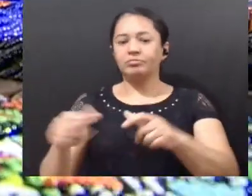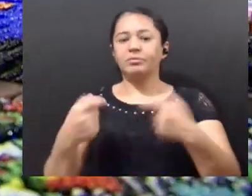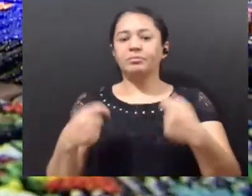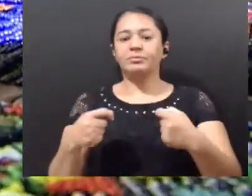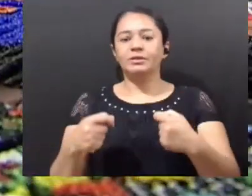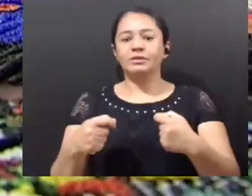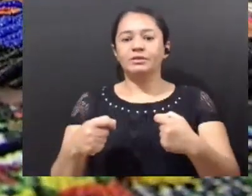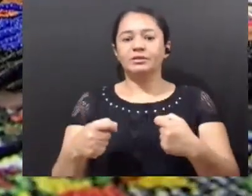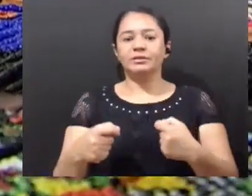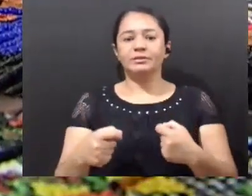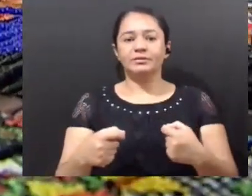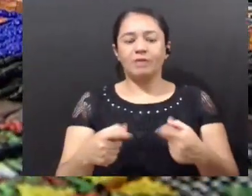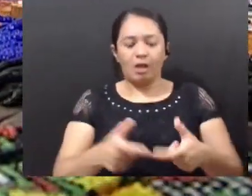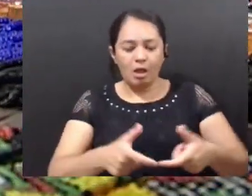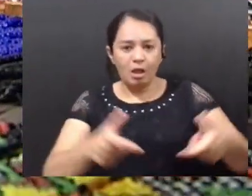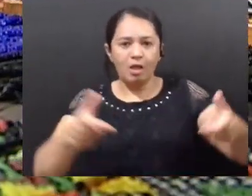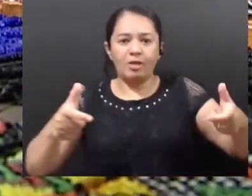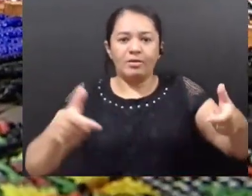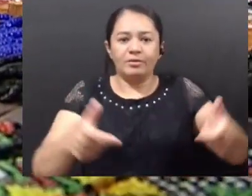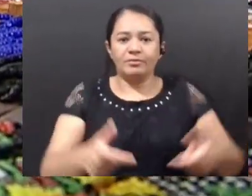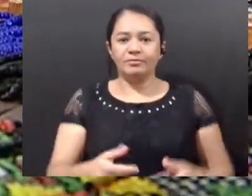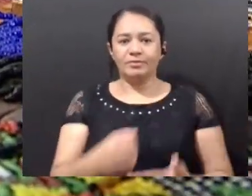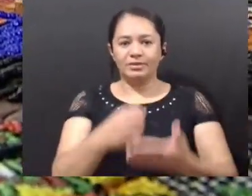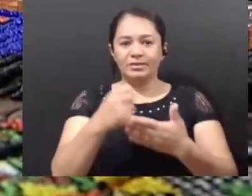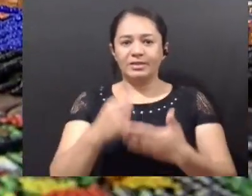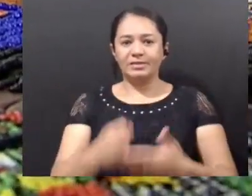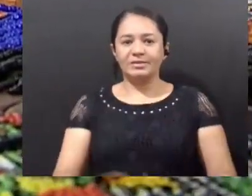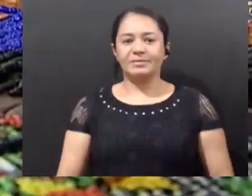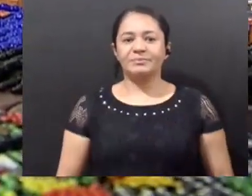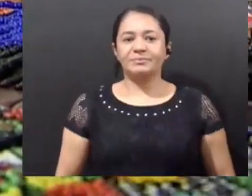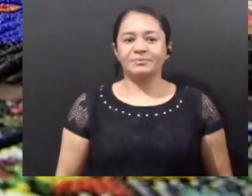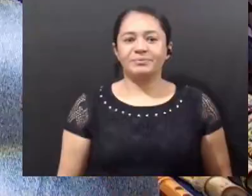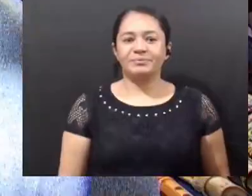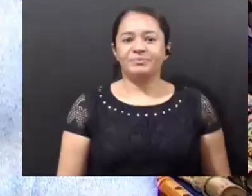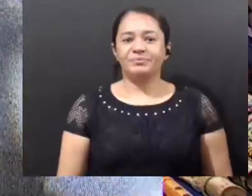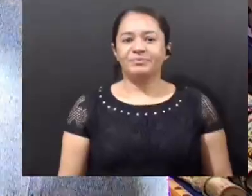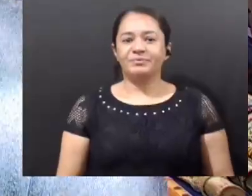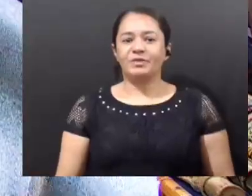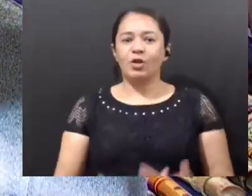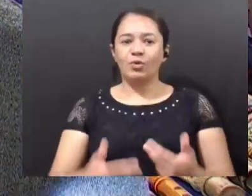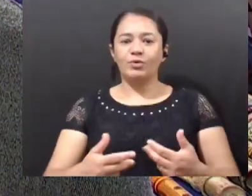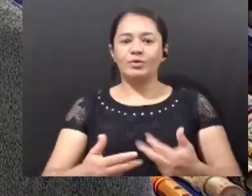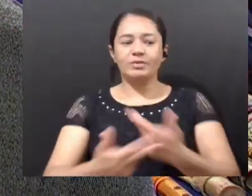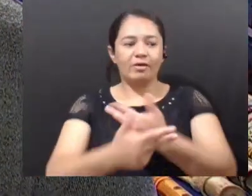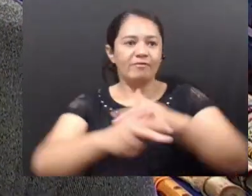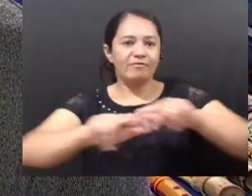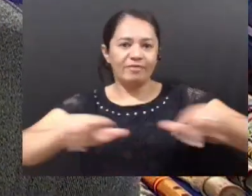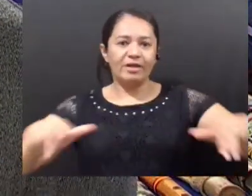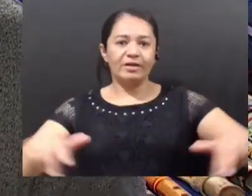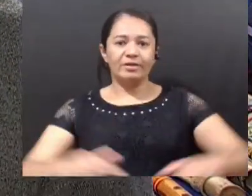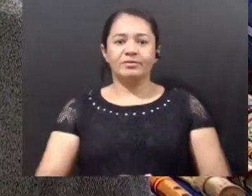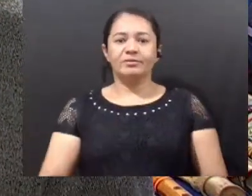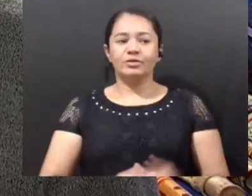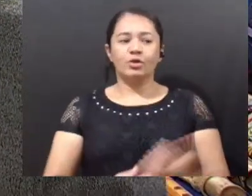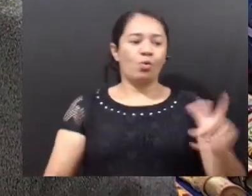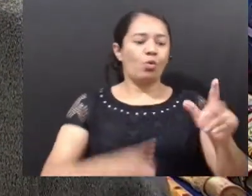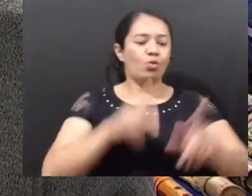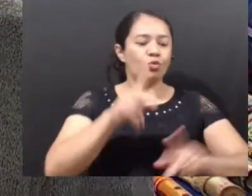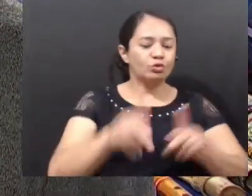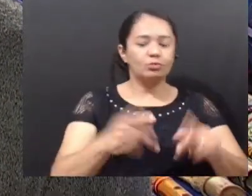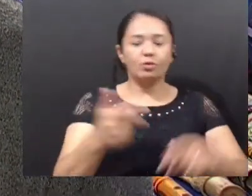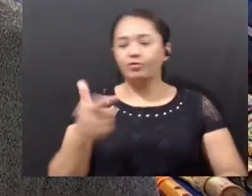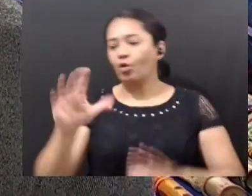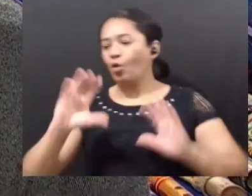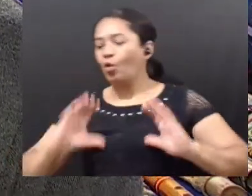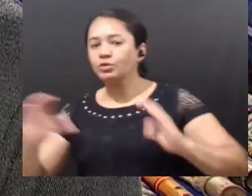amplitude, trazer uma coisa que é plural. Né, outros povos, outras comunidades,